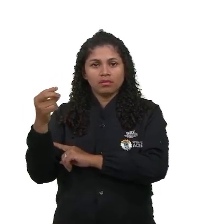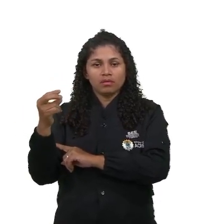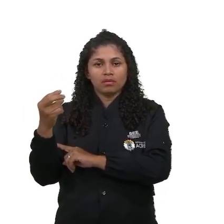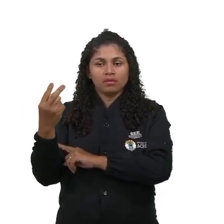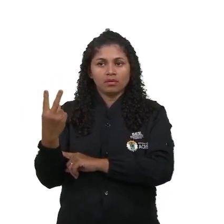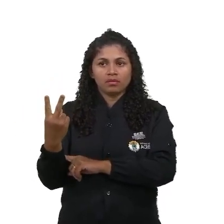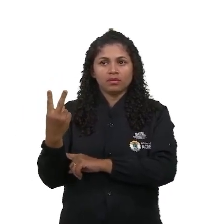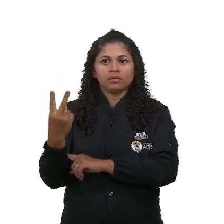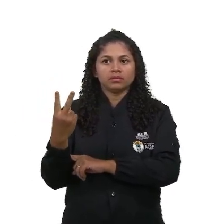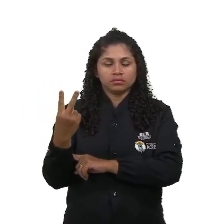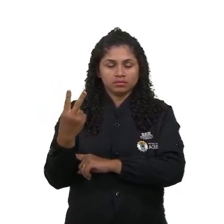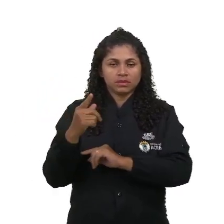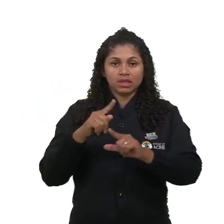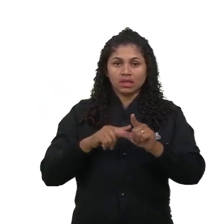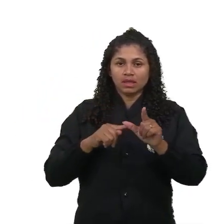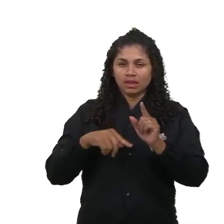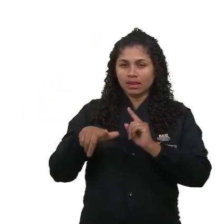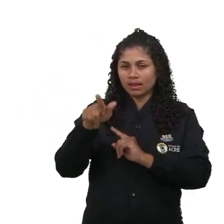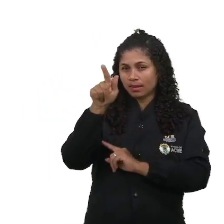Letras gregas.